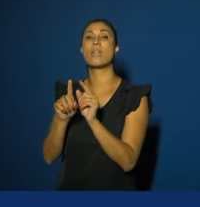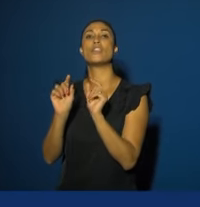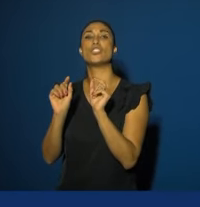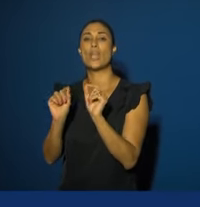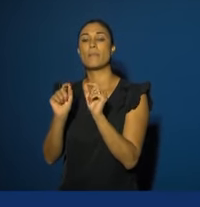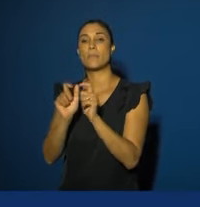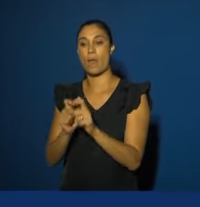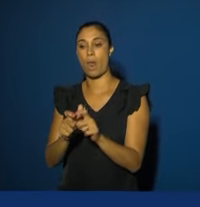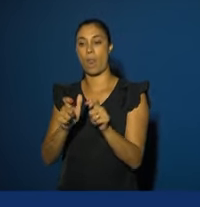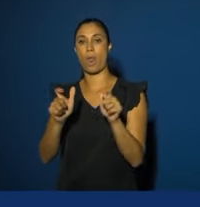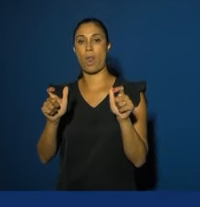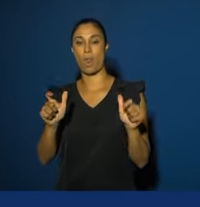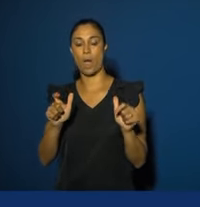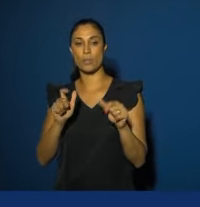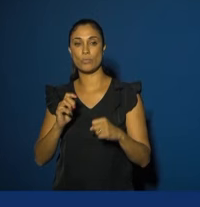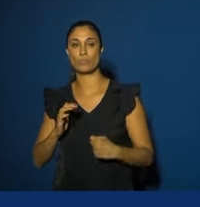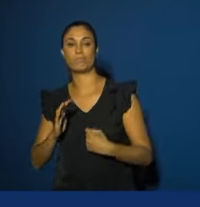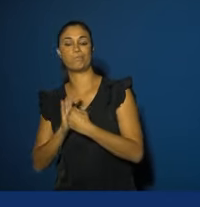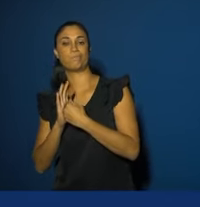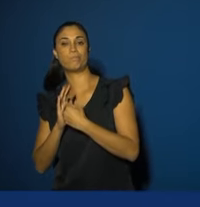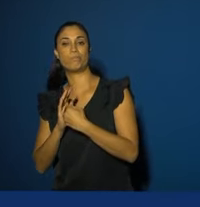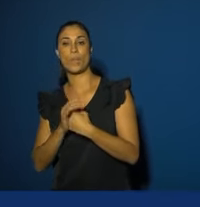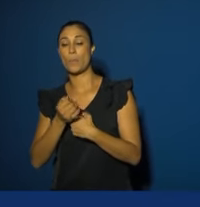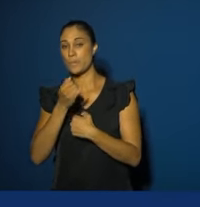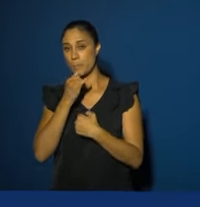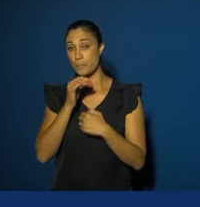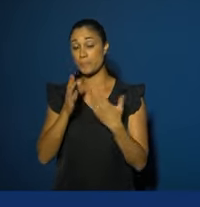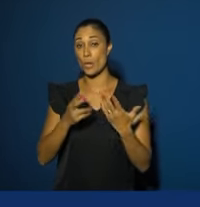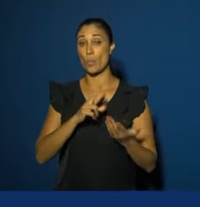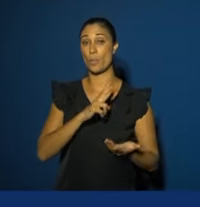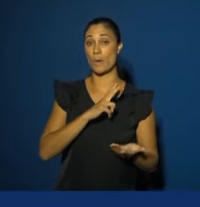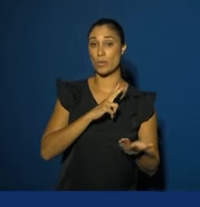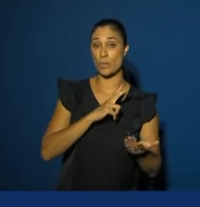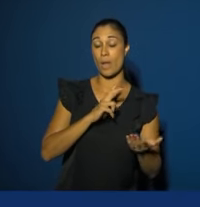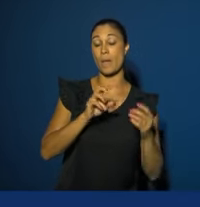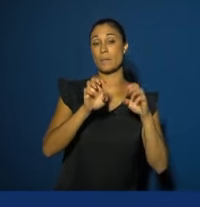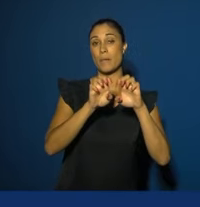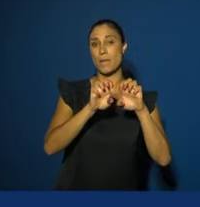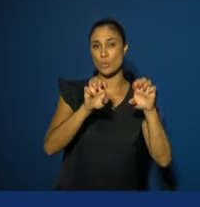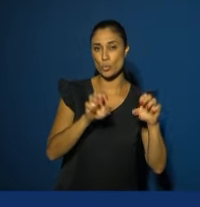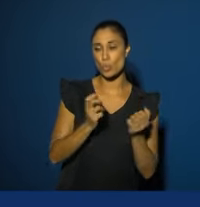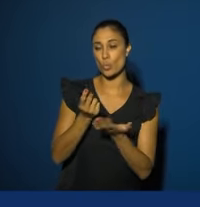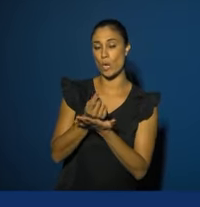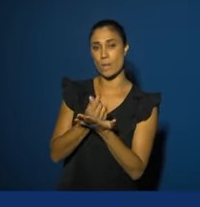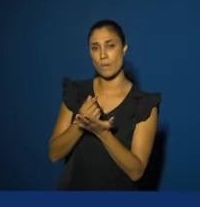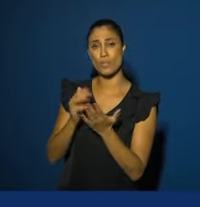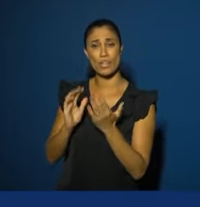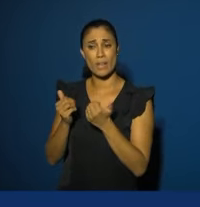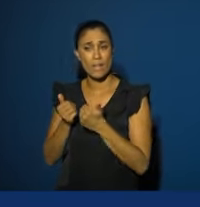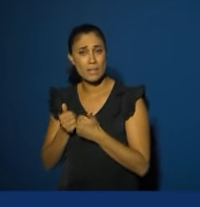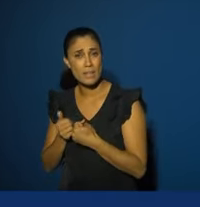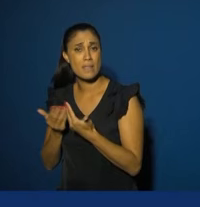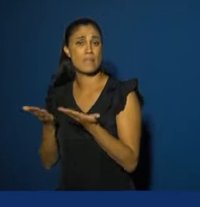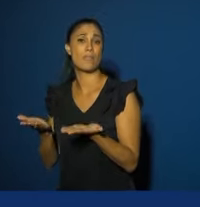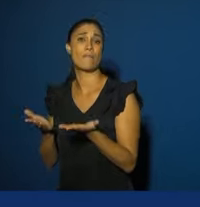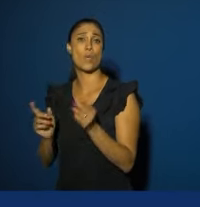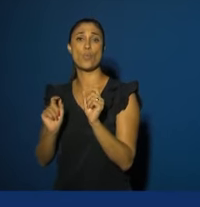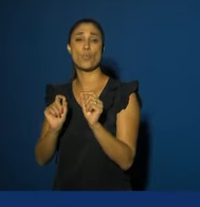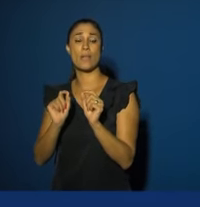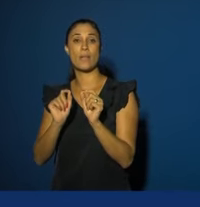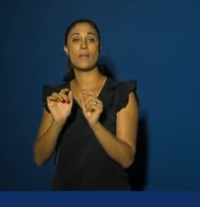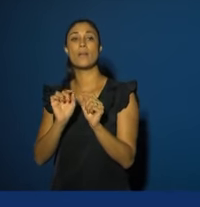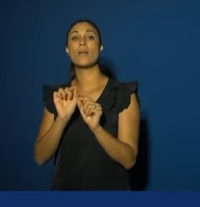a ampliação do esgotamento sanitário Poxa o privado a estrutura do Capital tá aí à disposição para